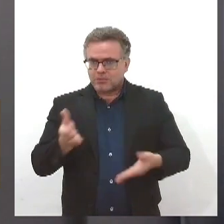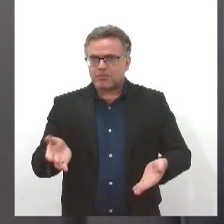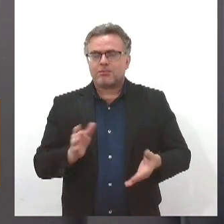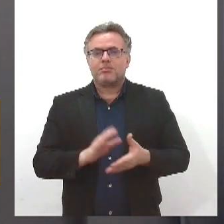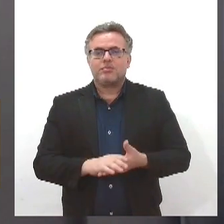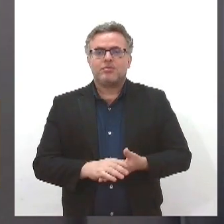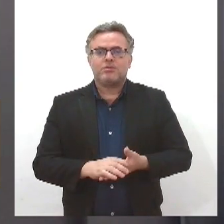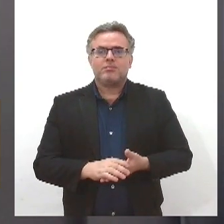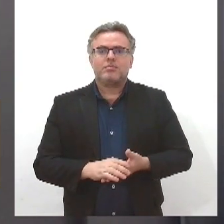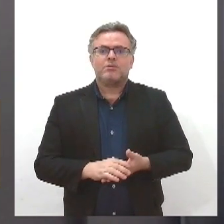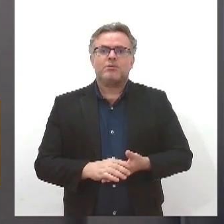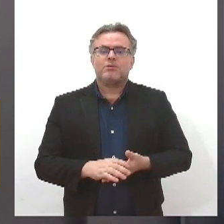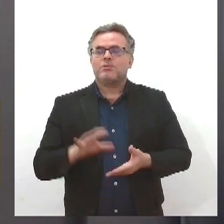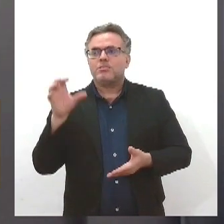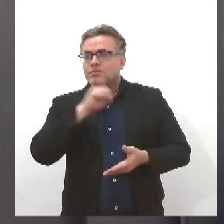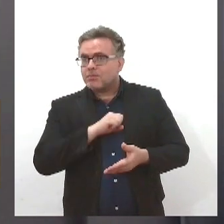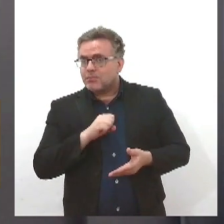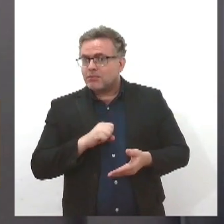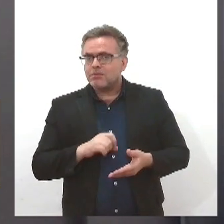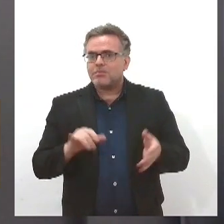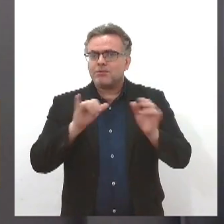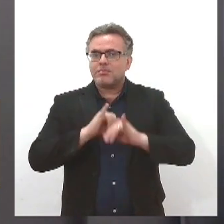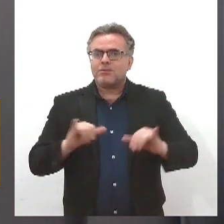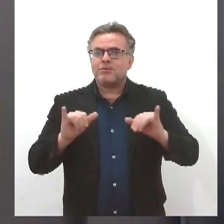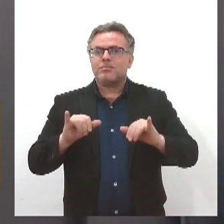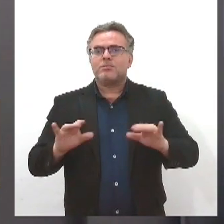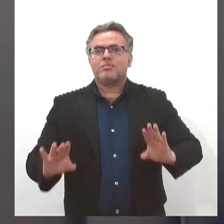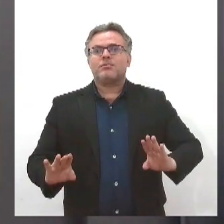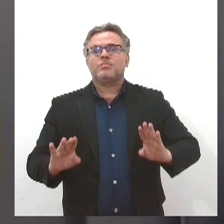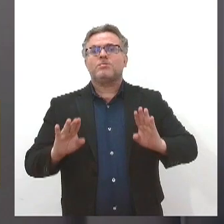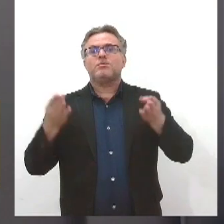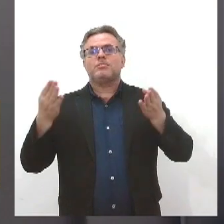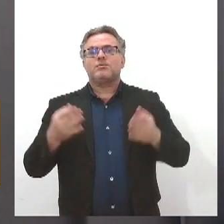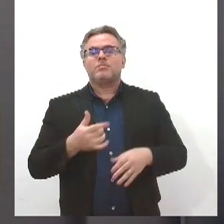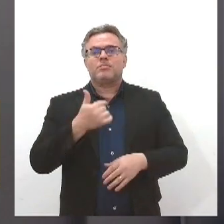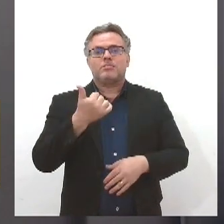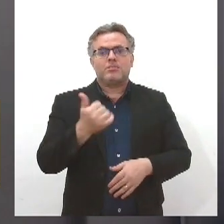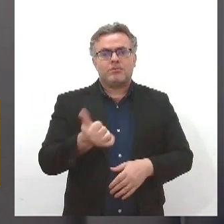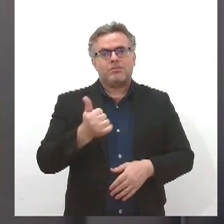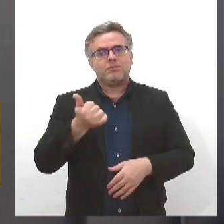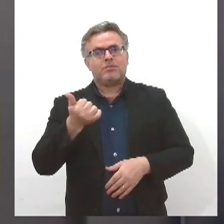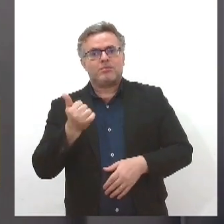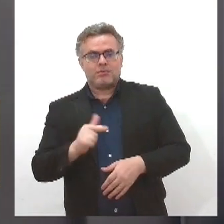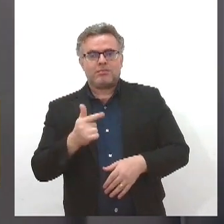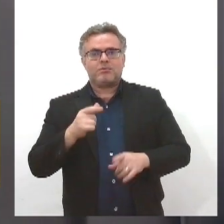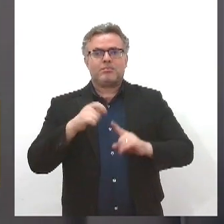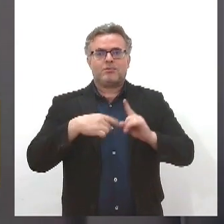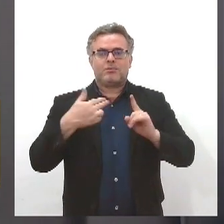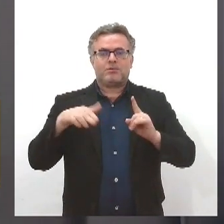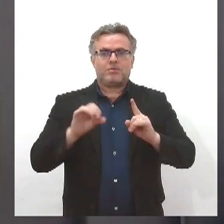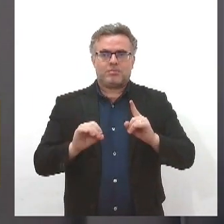Denise, rapidinho. Oi. A nossa festa vai acontecer dia 11 e 12 de março. Muito bem,